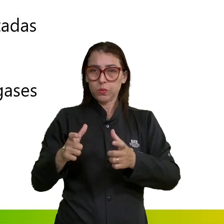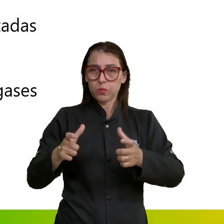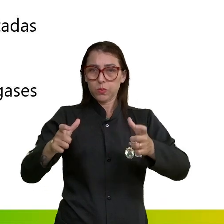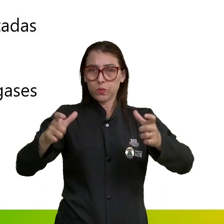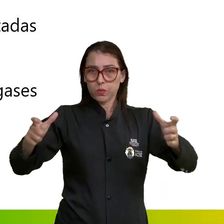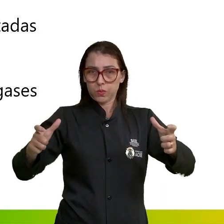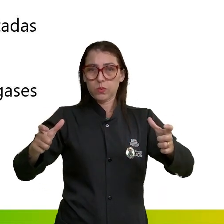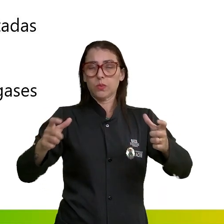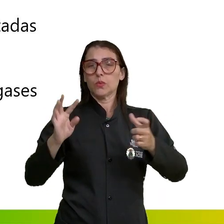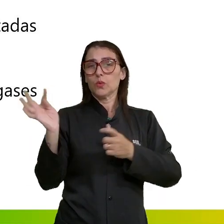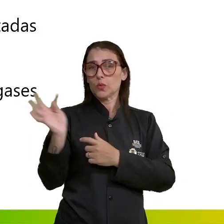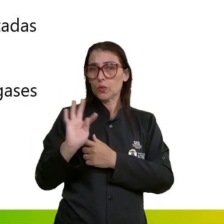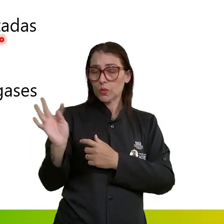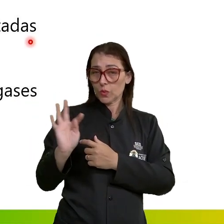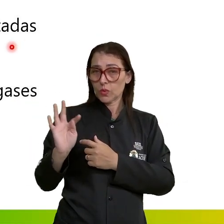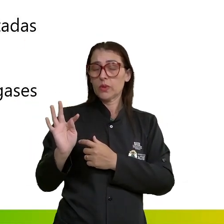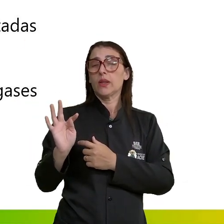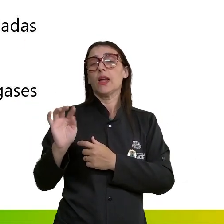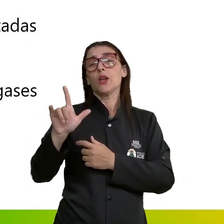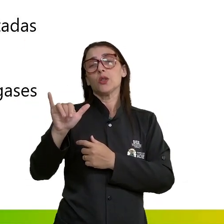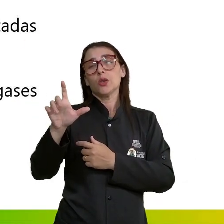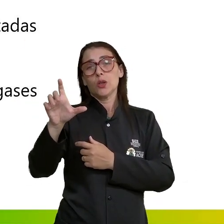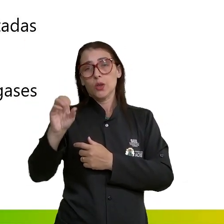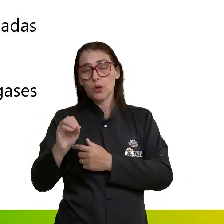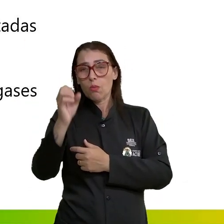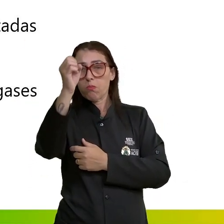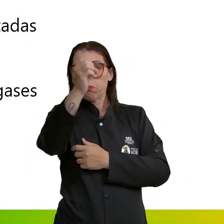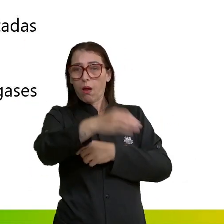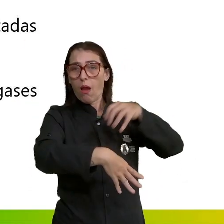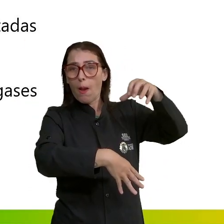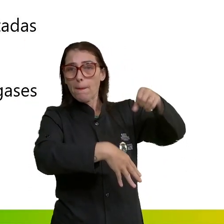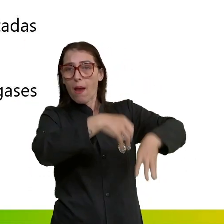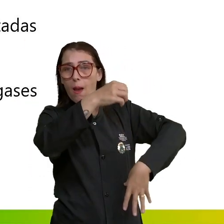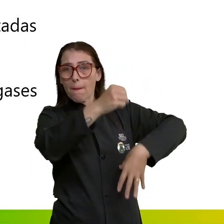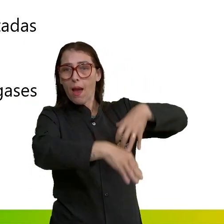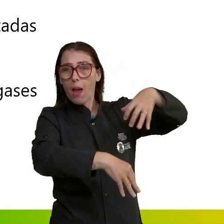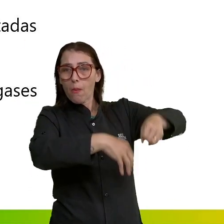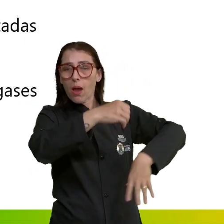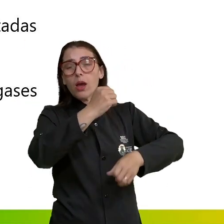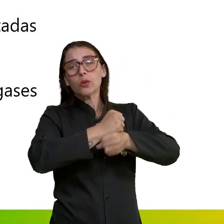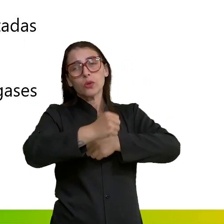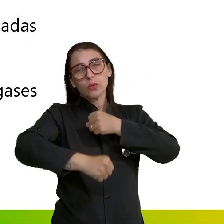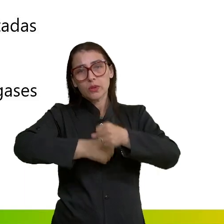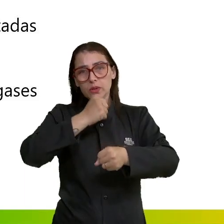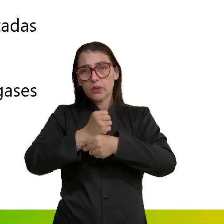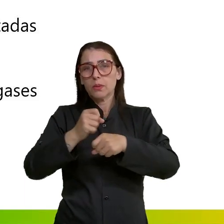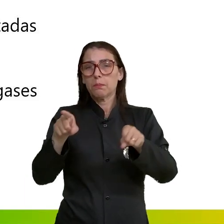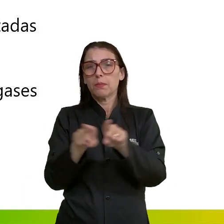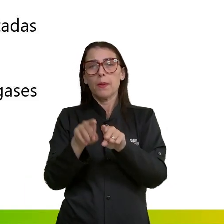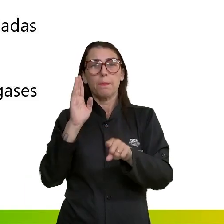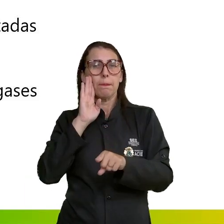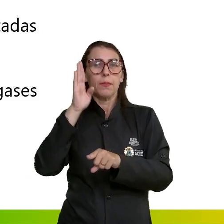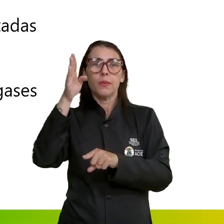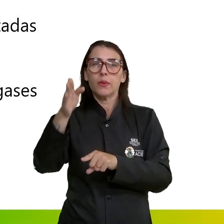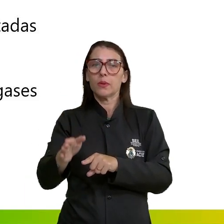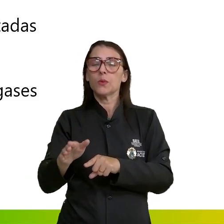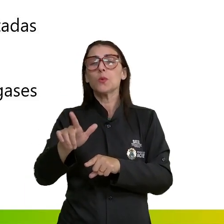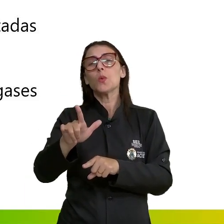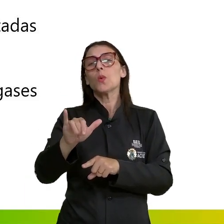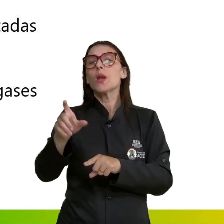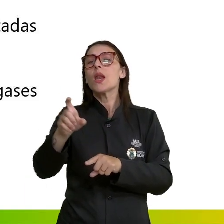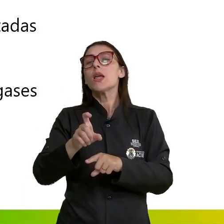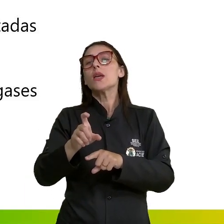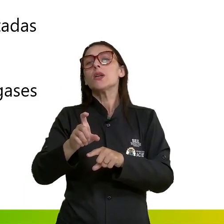milhões de toneladas de resíduos são descartadas, isso anualmente. incluindo principalmente, pessoal, o que a gente